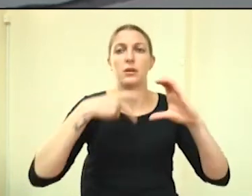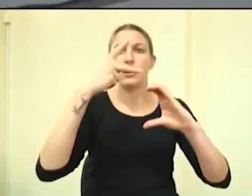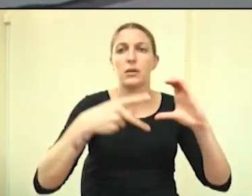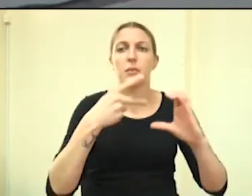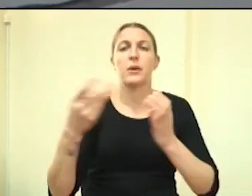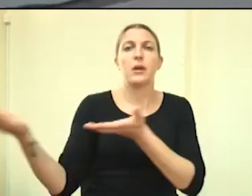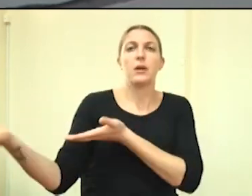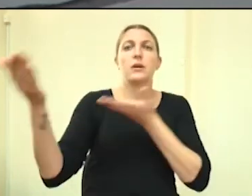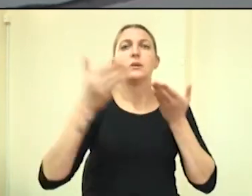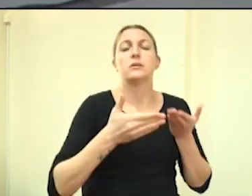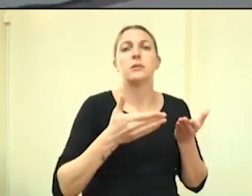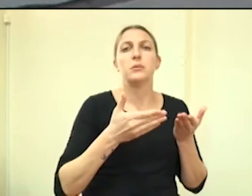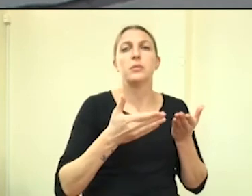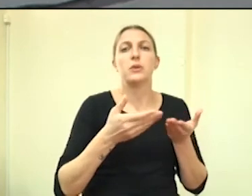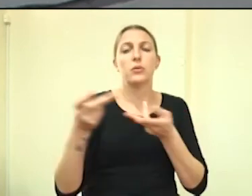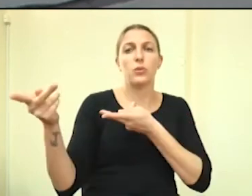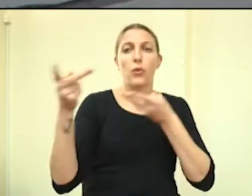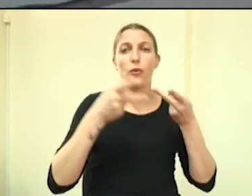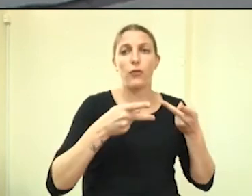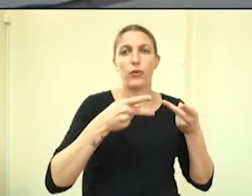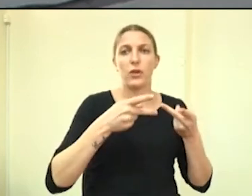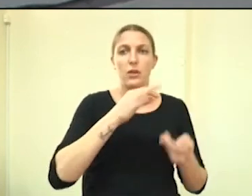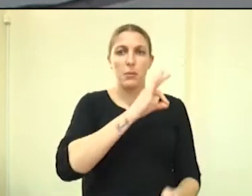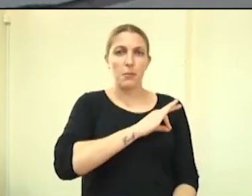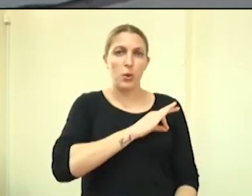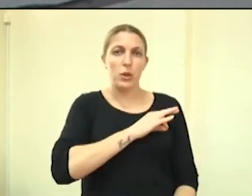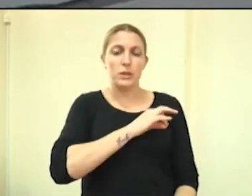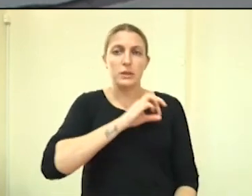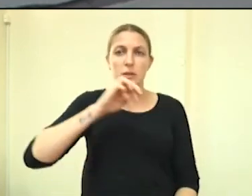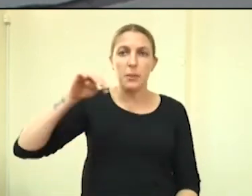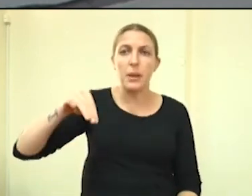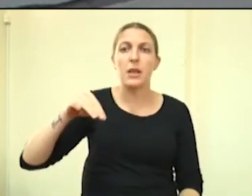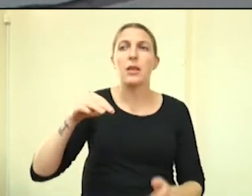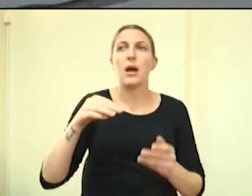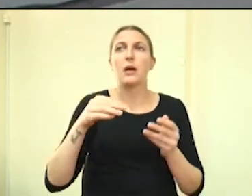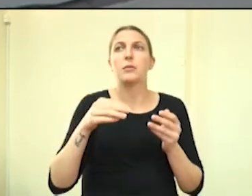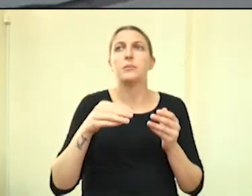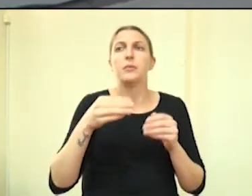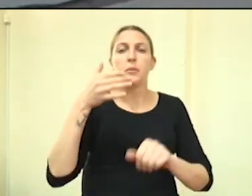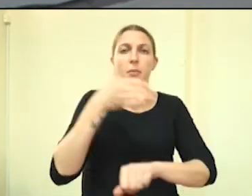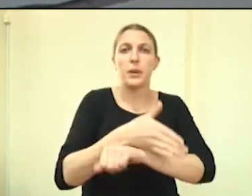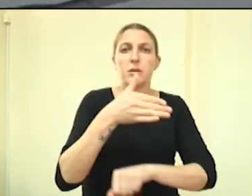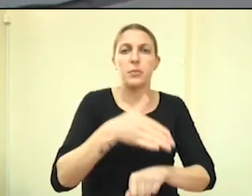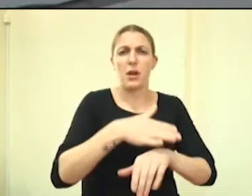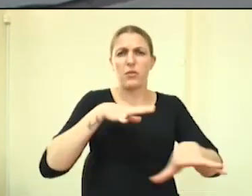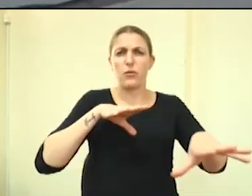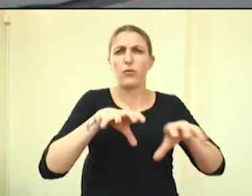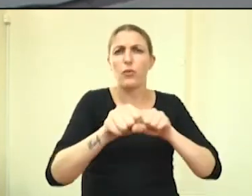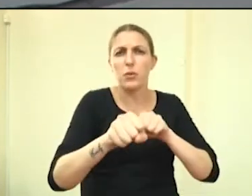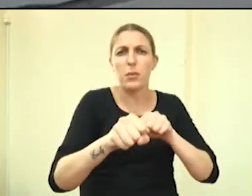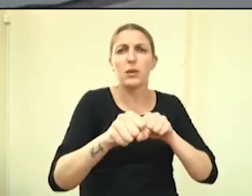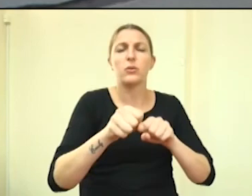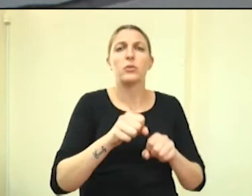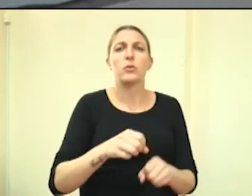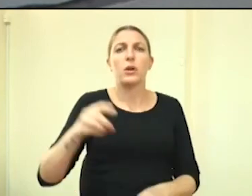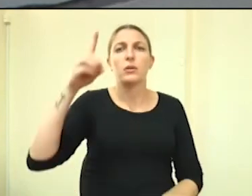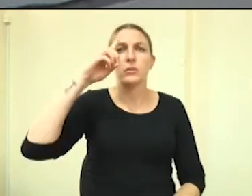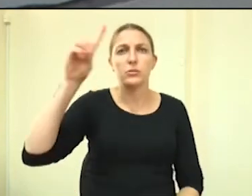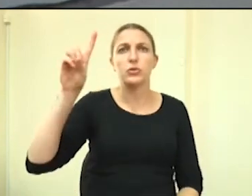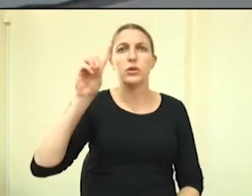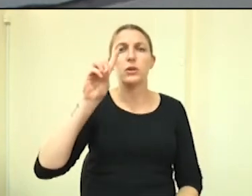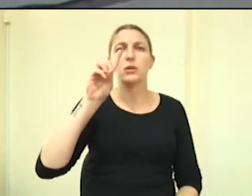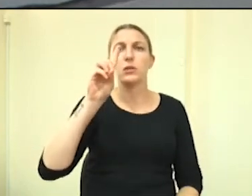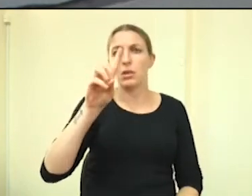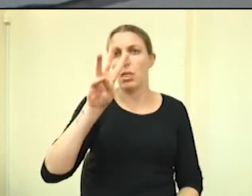convite para prestigiar a formatura alusiva ao 44º aniversário do 13º Batalhão de Polícia Militar, a realizar-se no dia 13 de agosto,